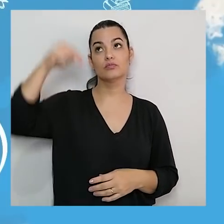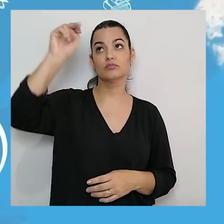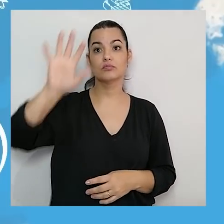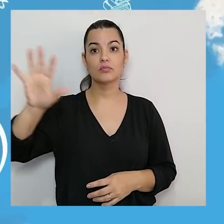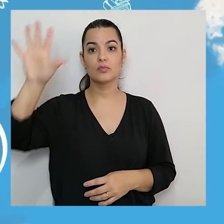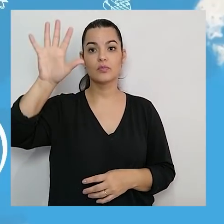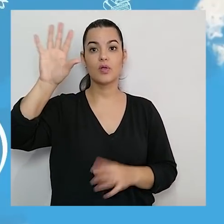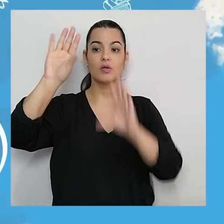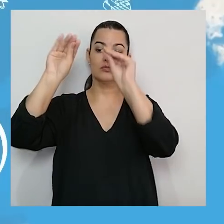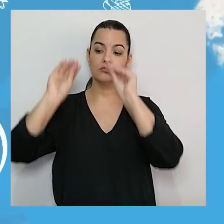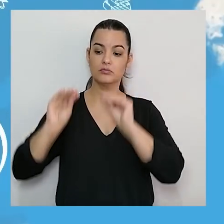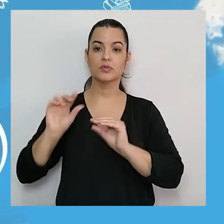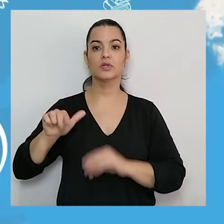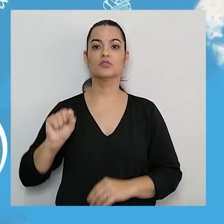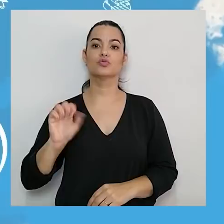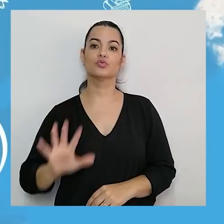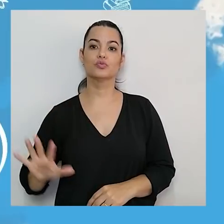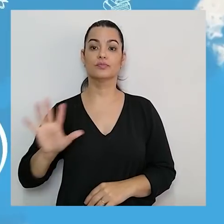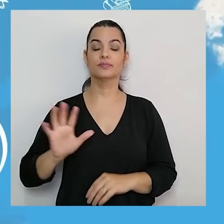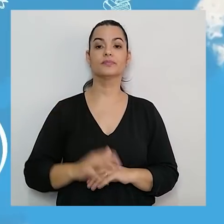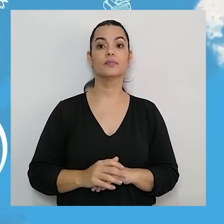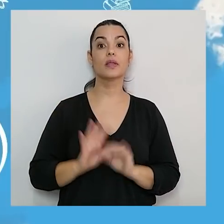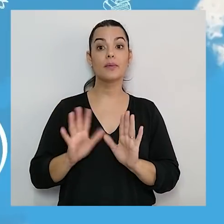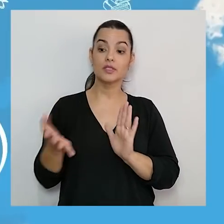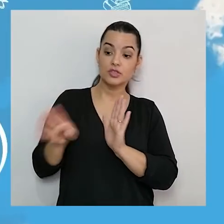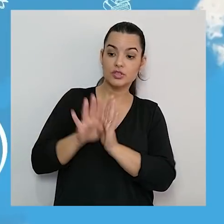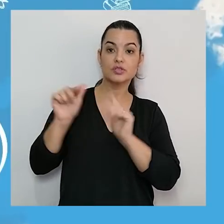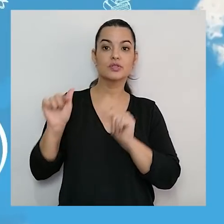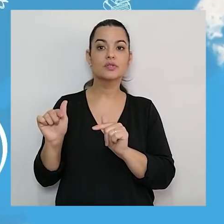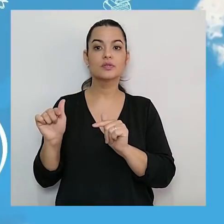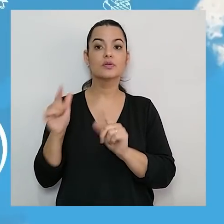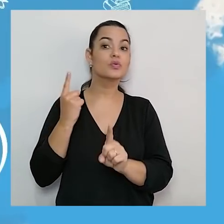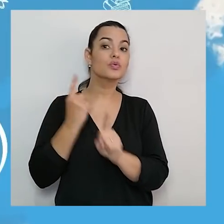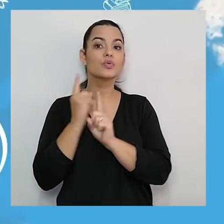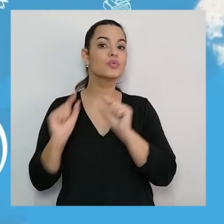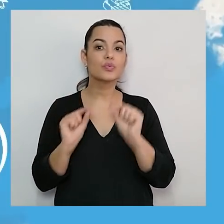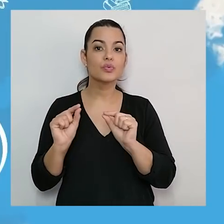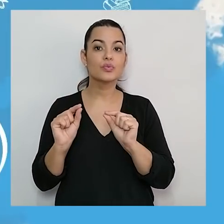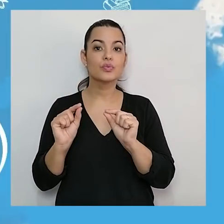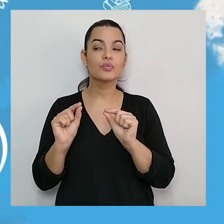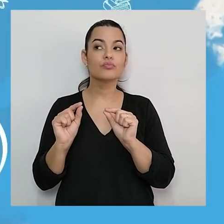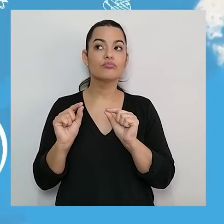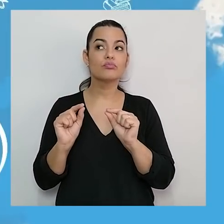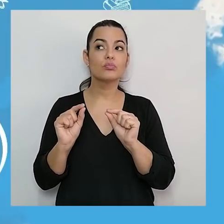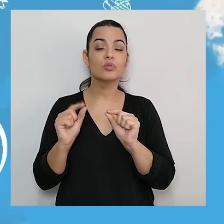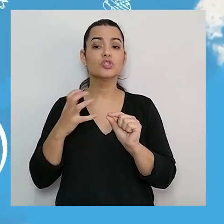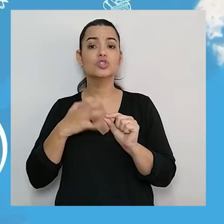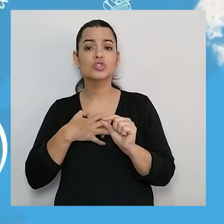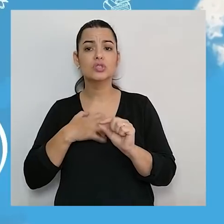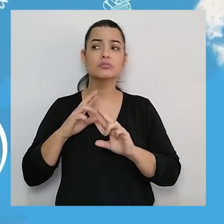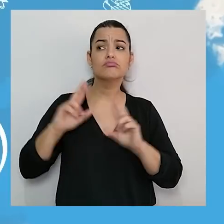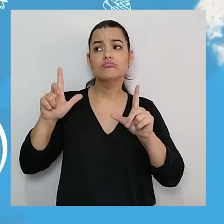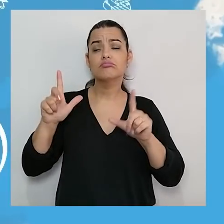Nordeste para o Sudeste. Só que quando ela chega aqui, ela encontra outras condições.